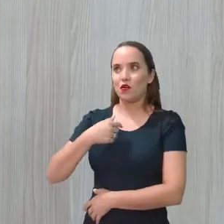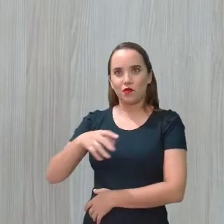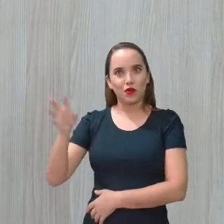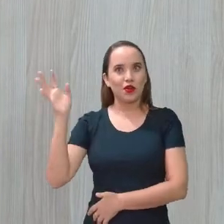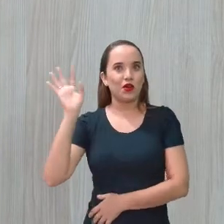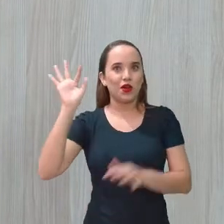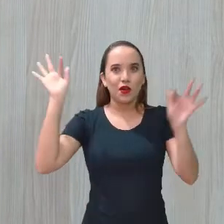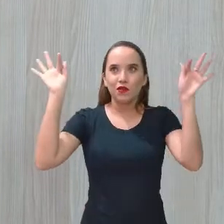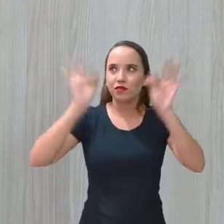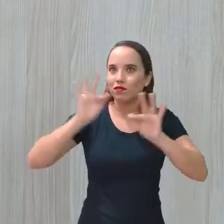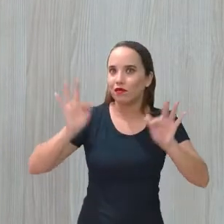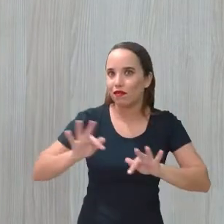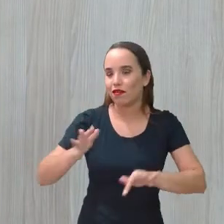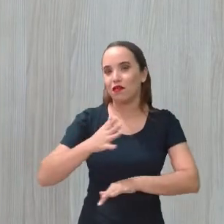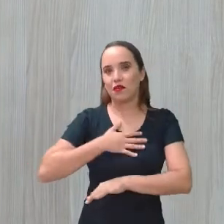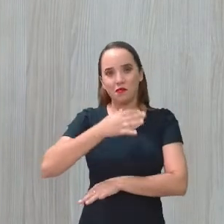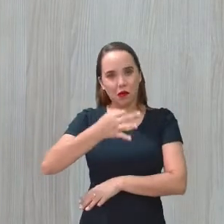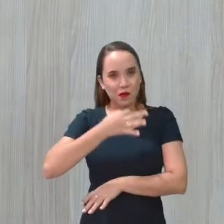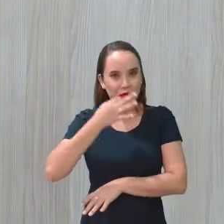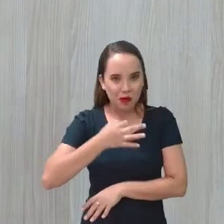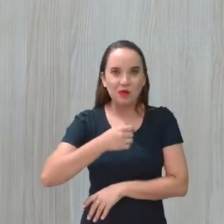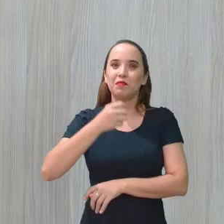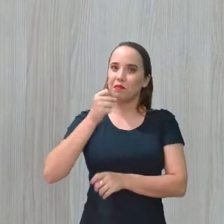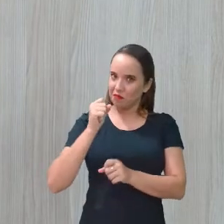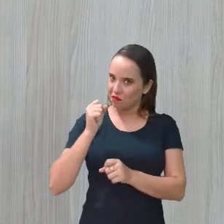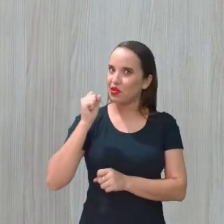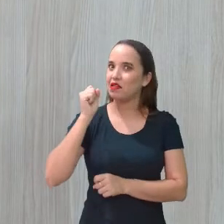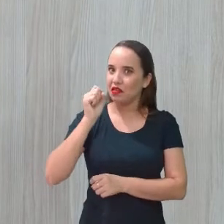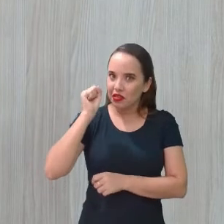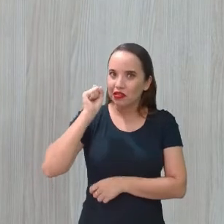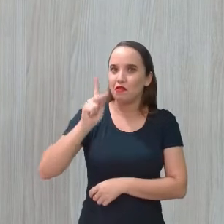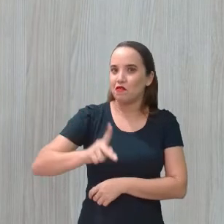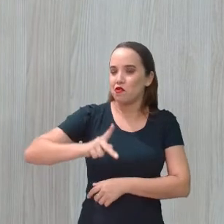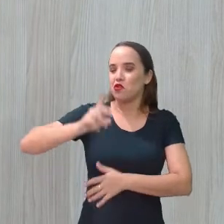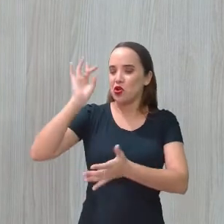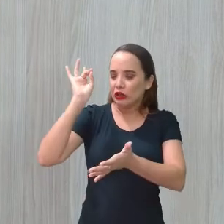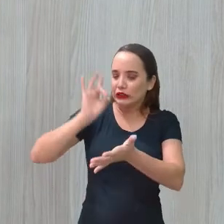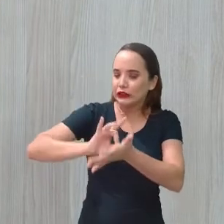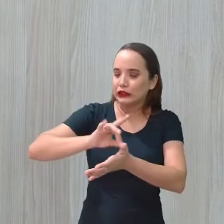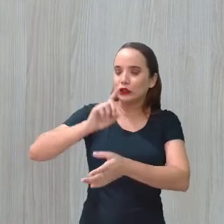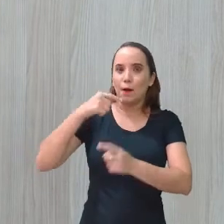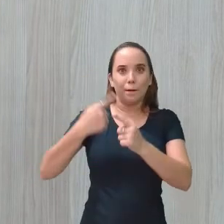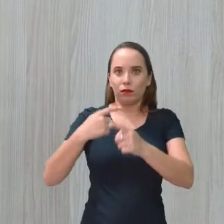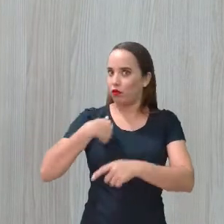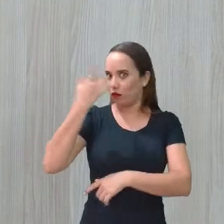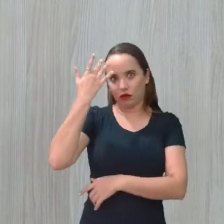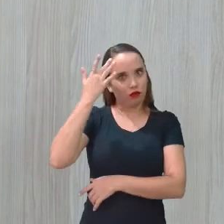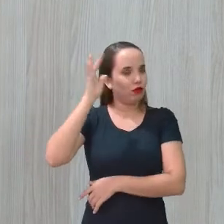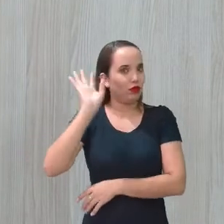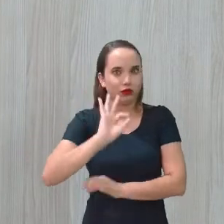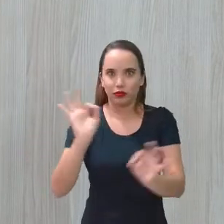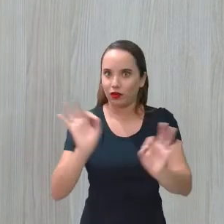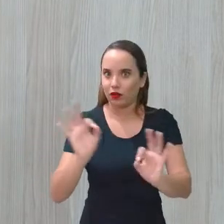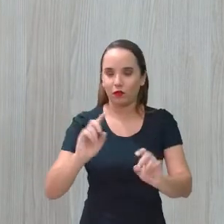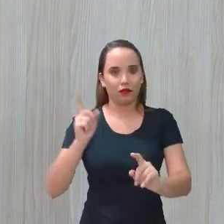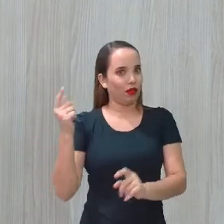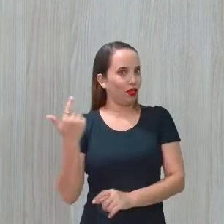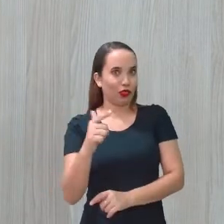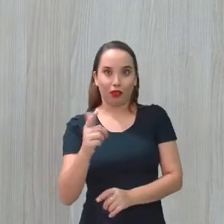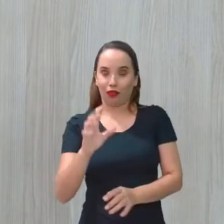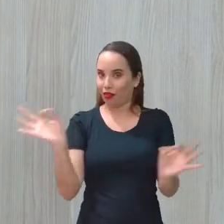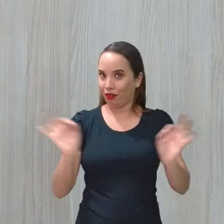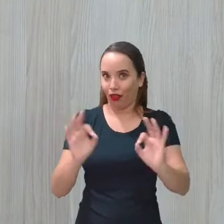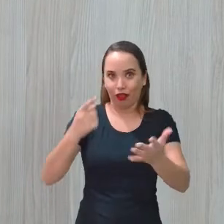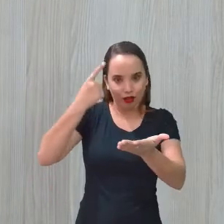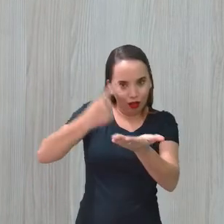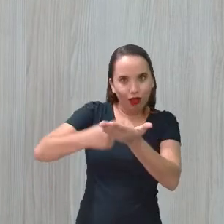viu, que o meu palpite deu certo, né? Porque, gente, eu não sabia realmente, viu, gente? Isso não é combinado. Eu tô aqui